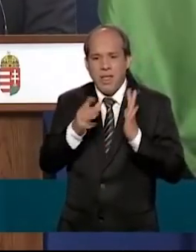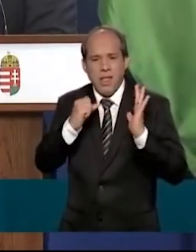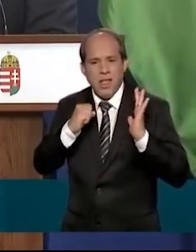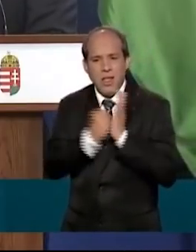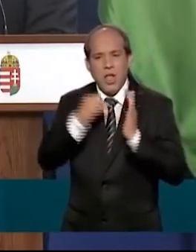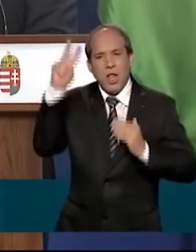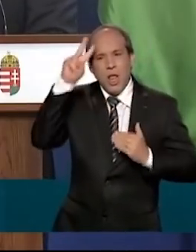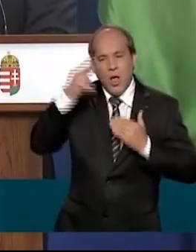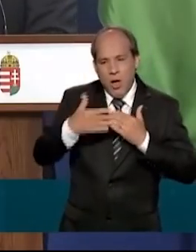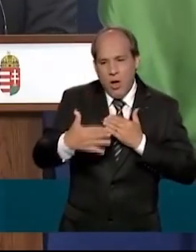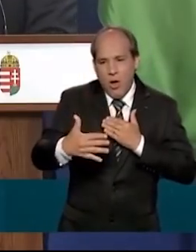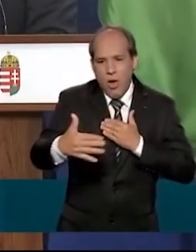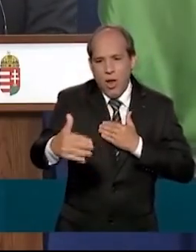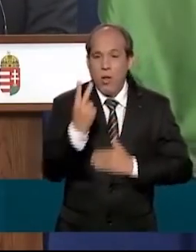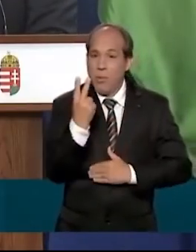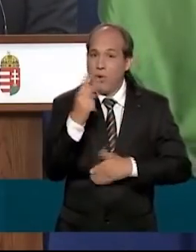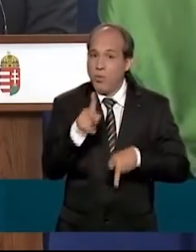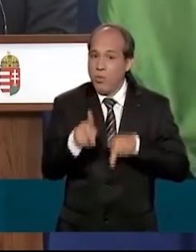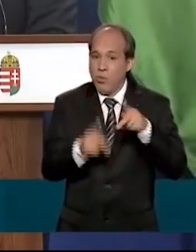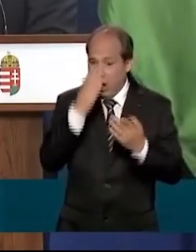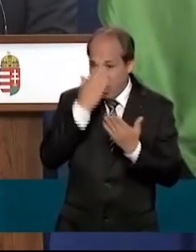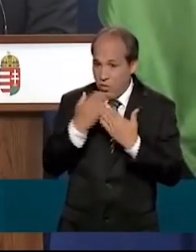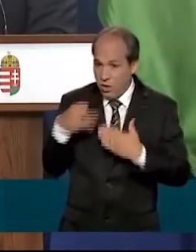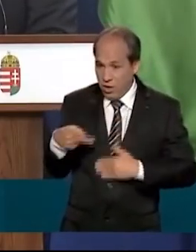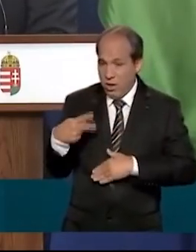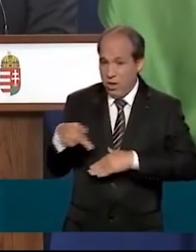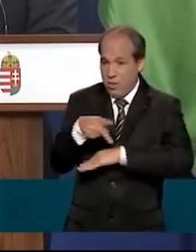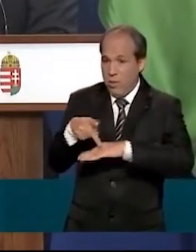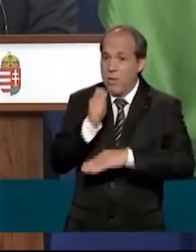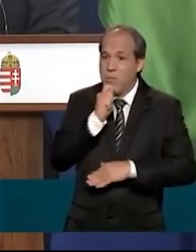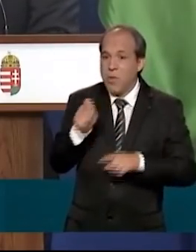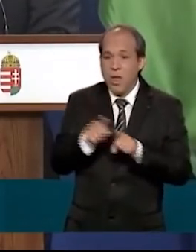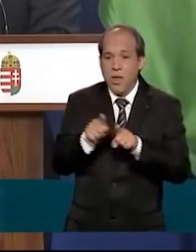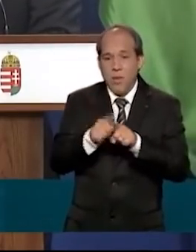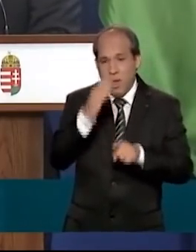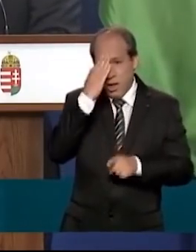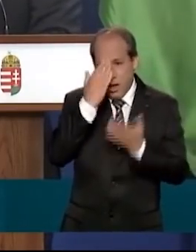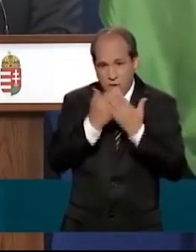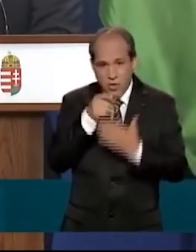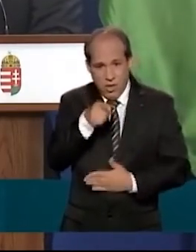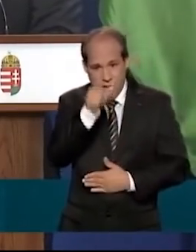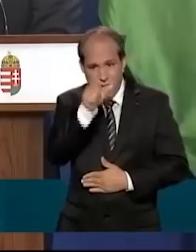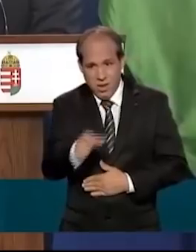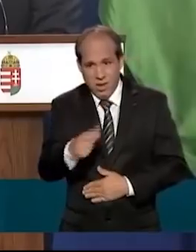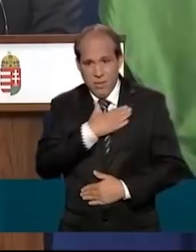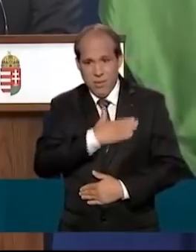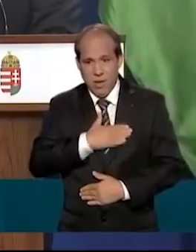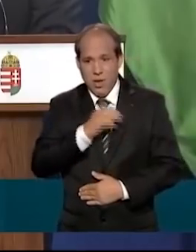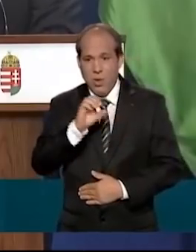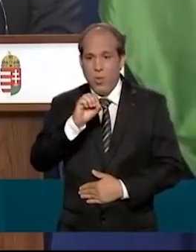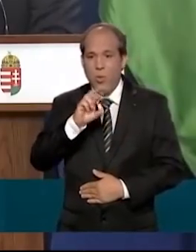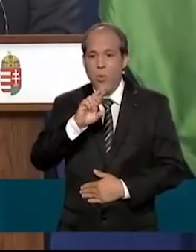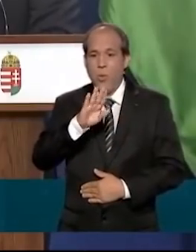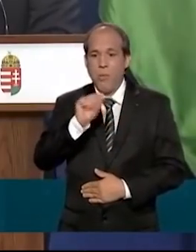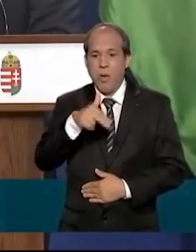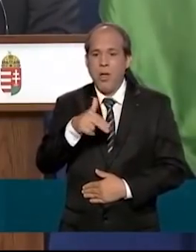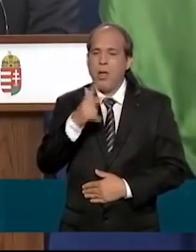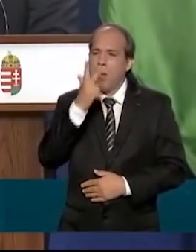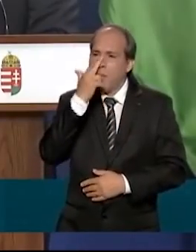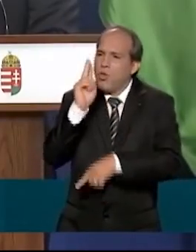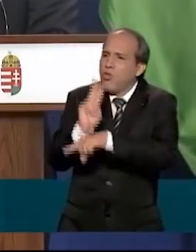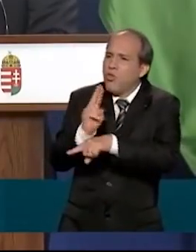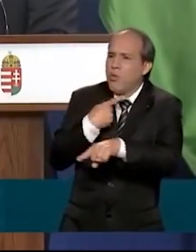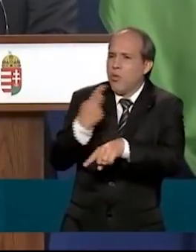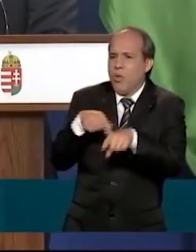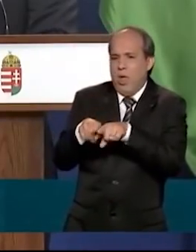para os nossos povos acreditam na Hungria acredito no pesado Bank e o trato praticamente como um